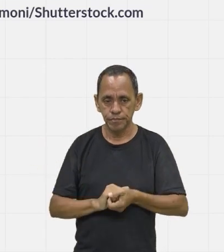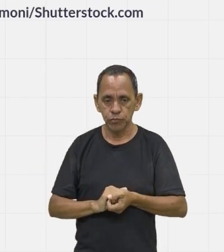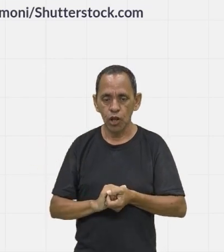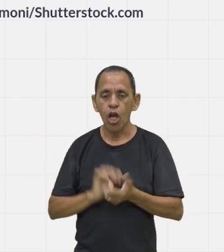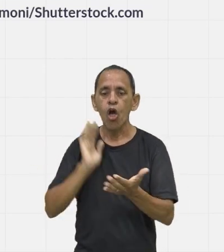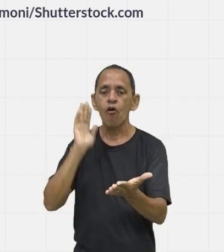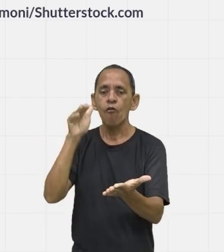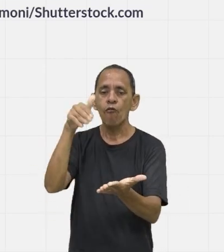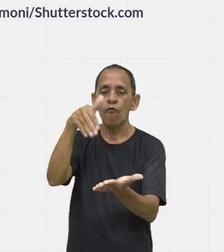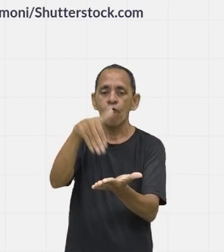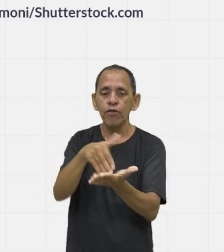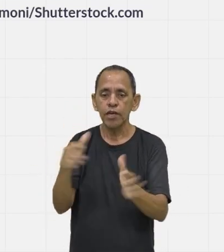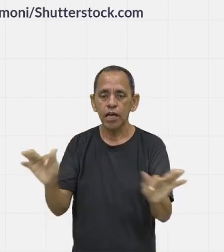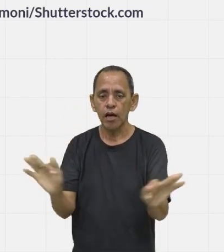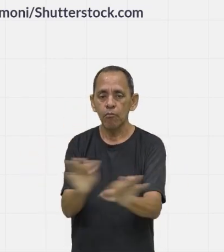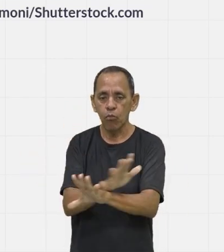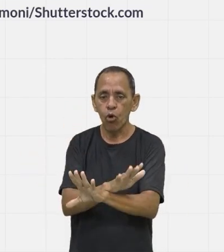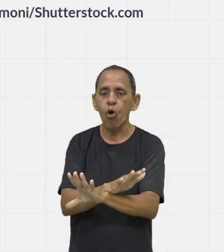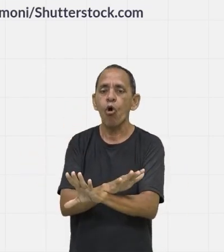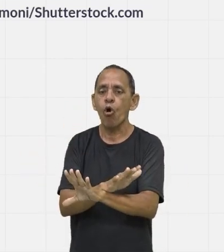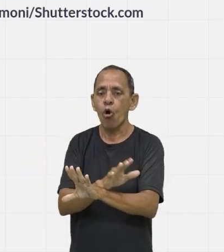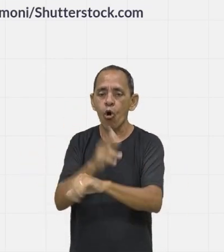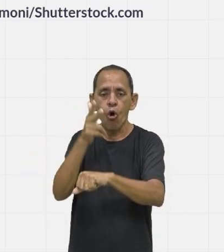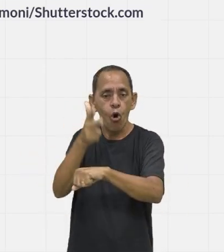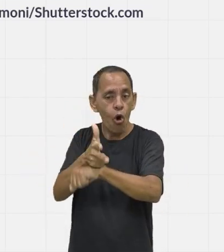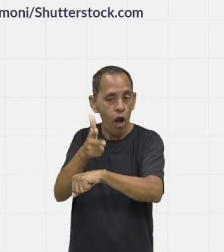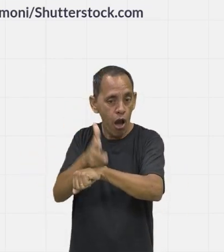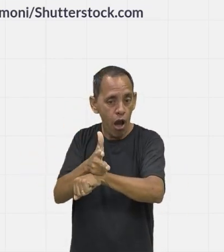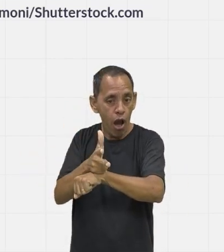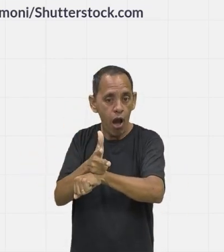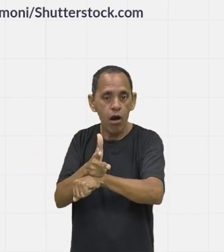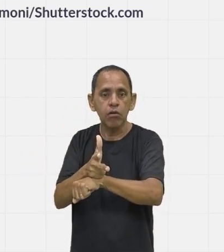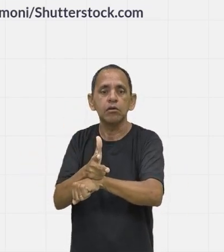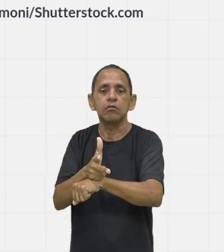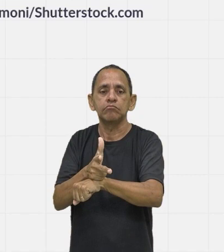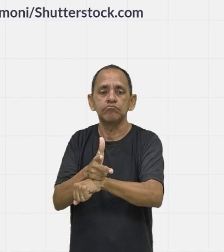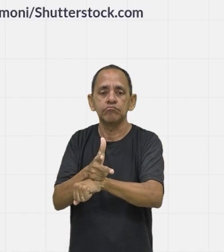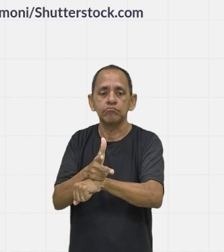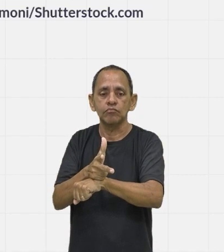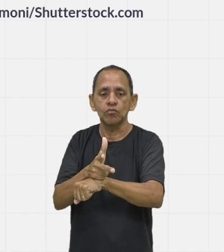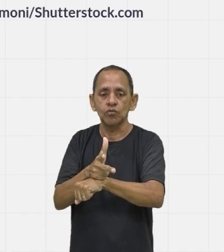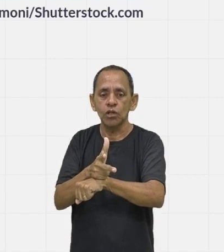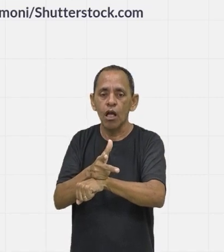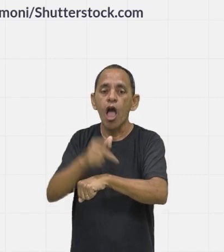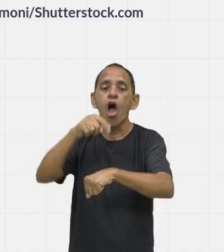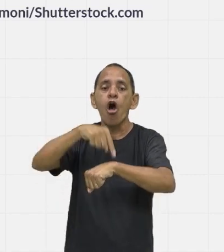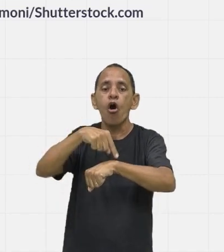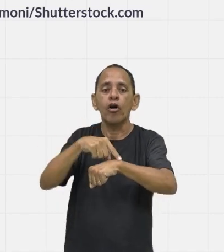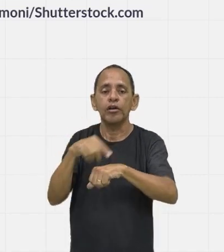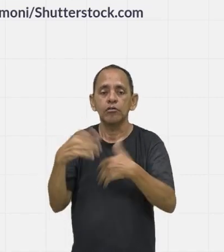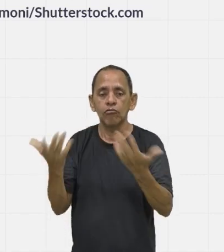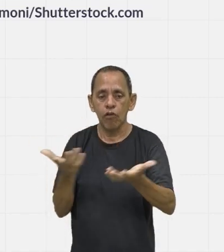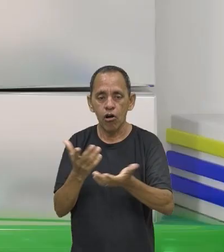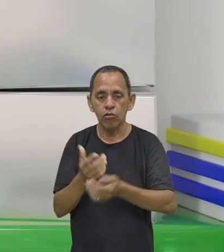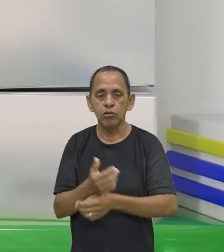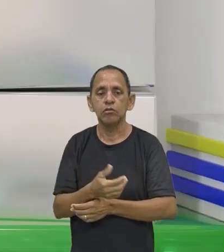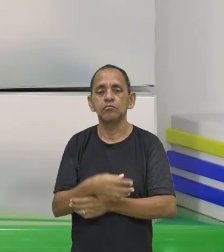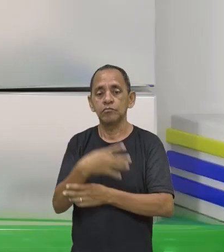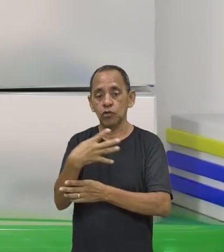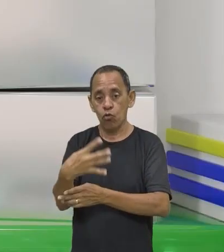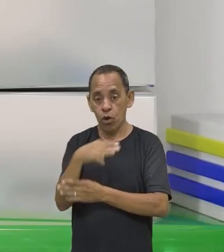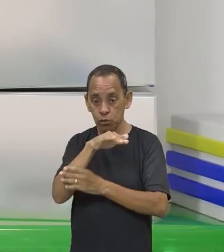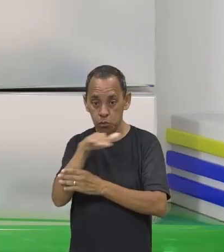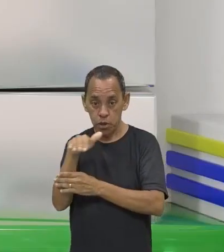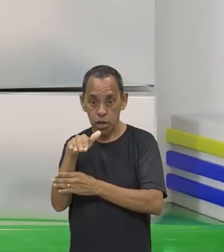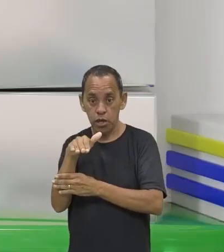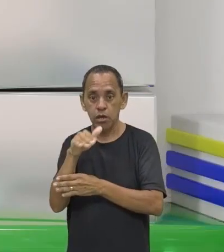com transmissão, né? É importante reforçar que o professor ministrante ele vai fazer a correção dessa atividade